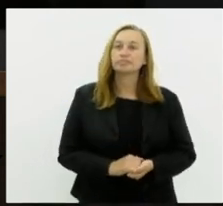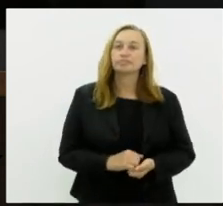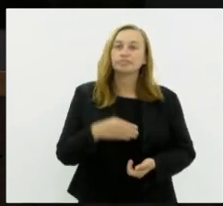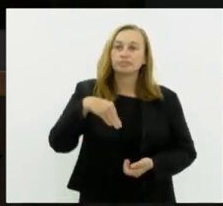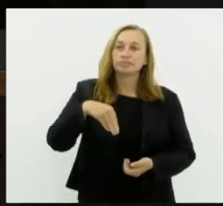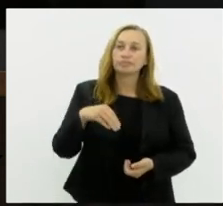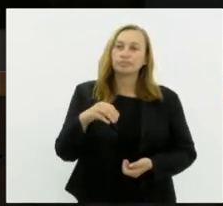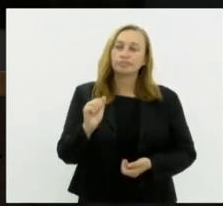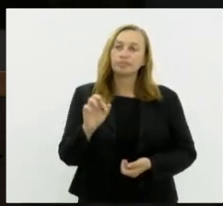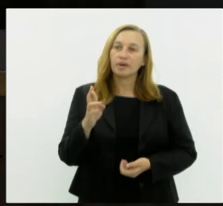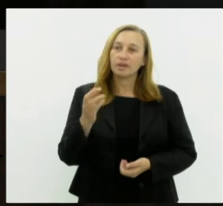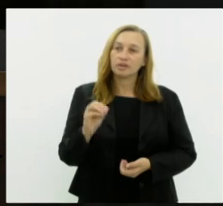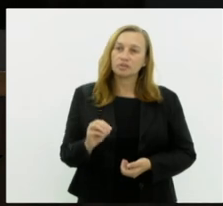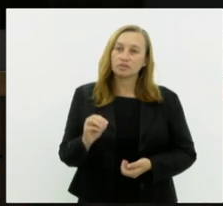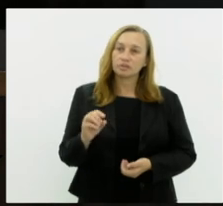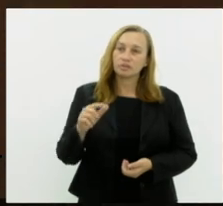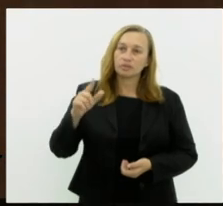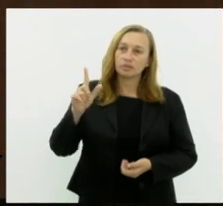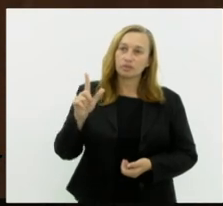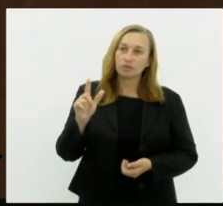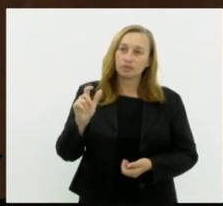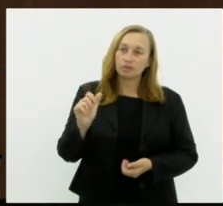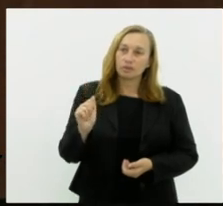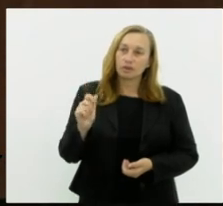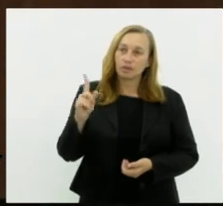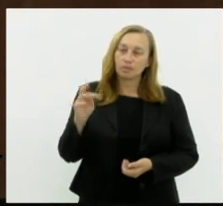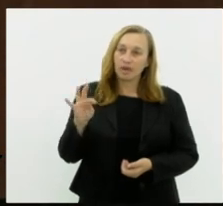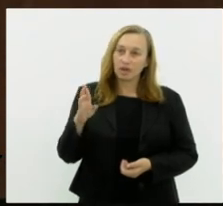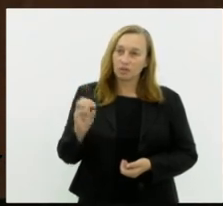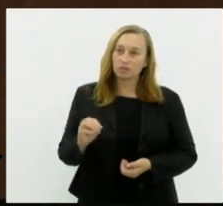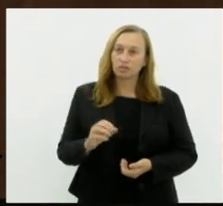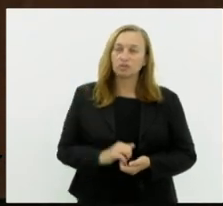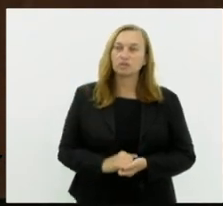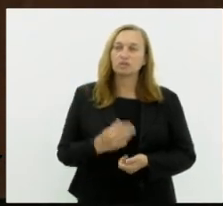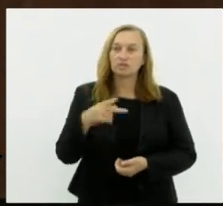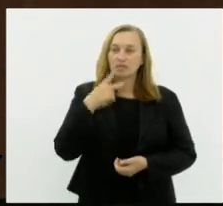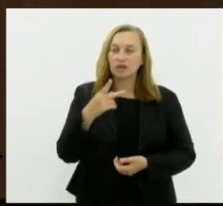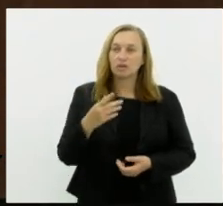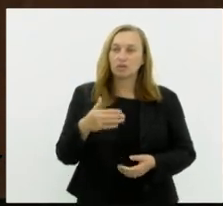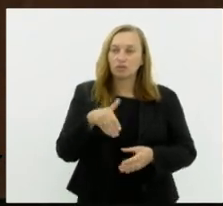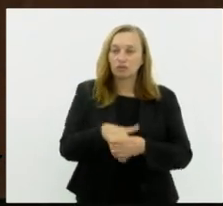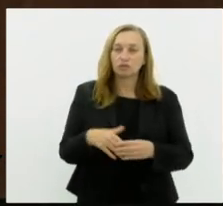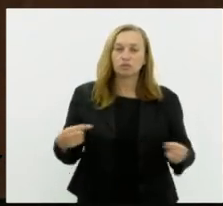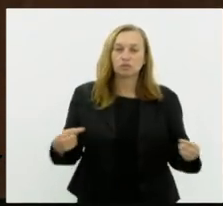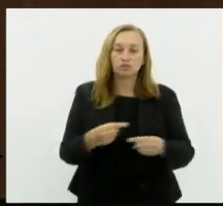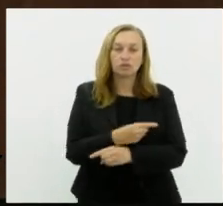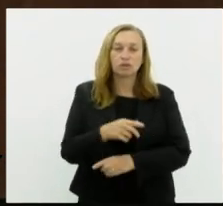Márcio Gualberto. Eu gostaria de deixar consignado meu voto contrário